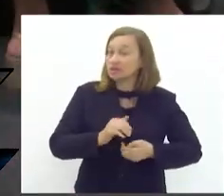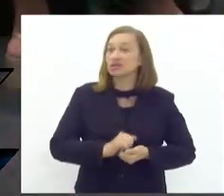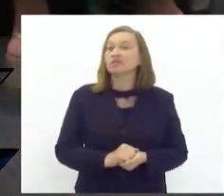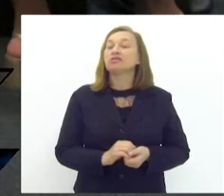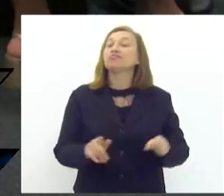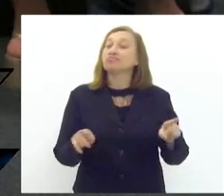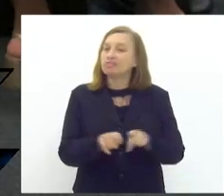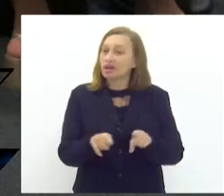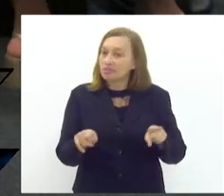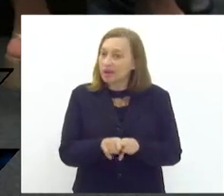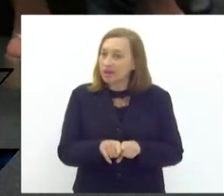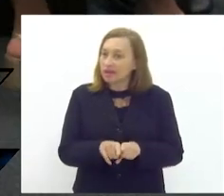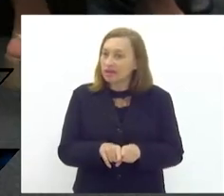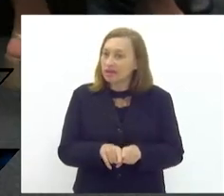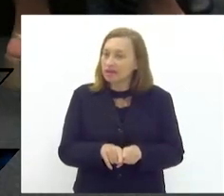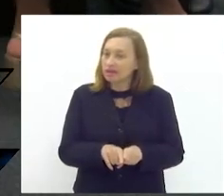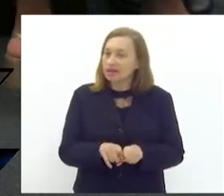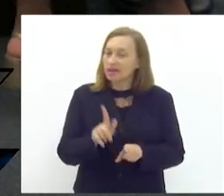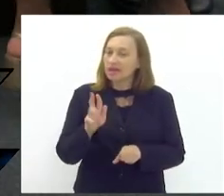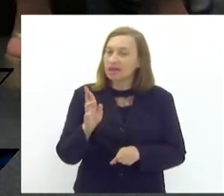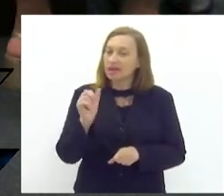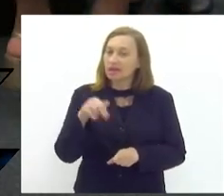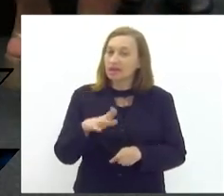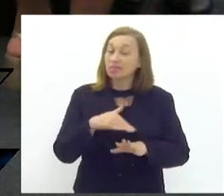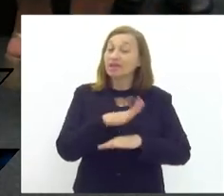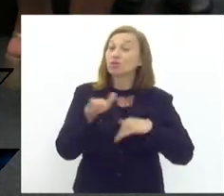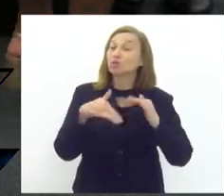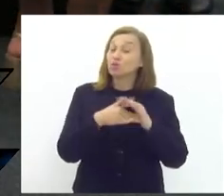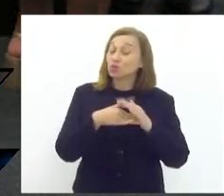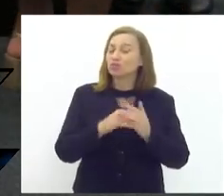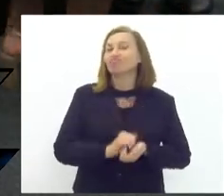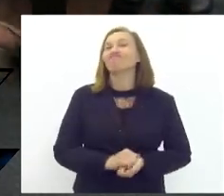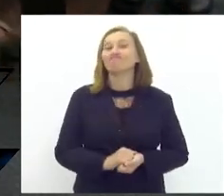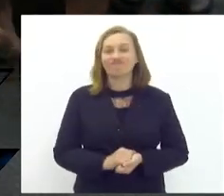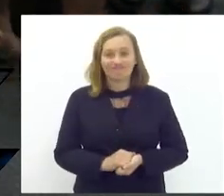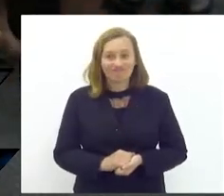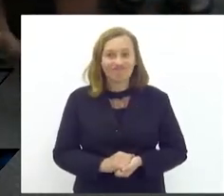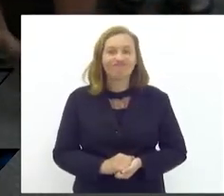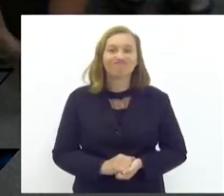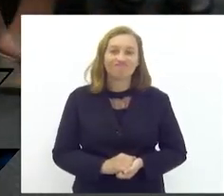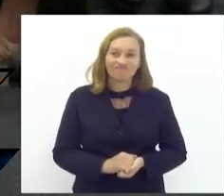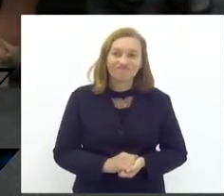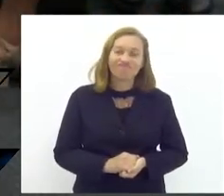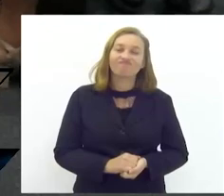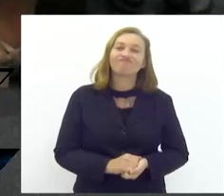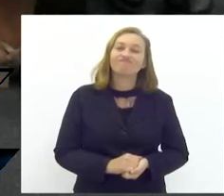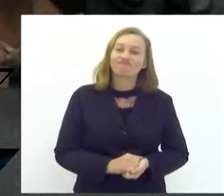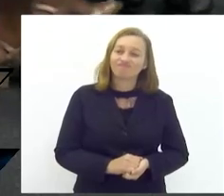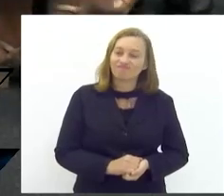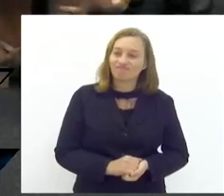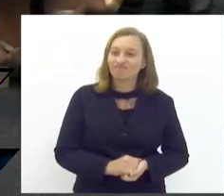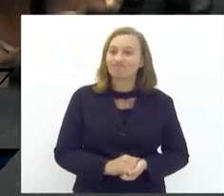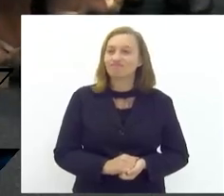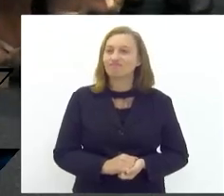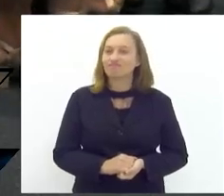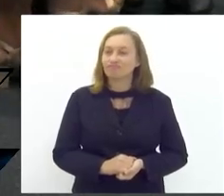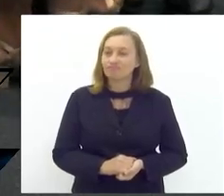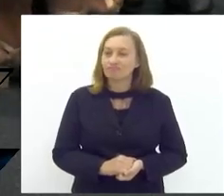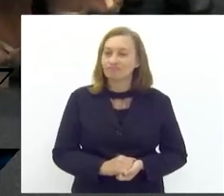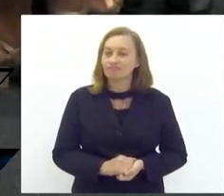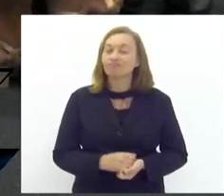também pela grana para todos passa pela graça para todos